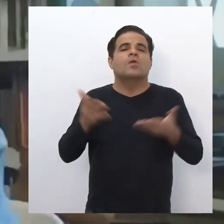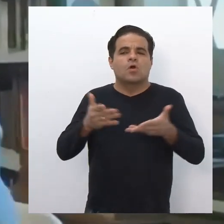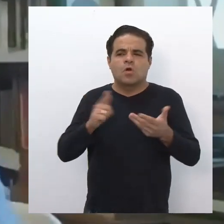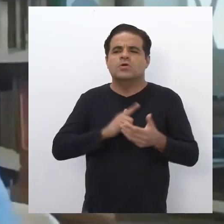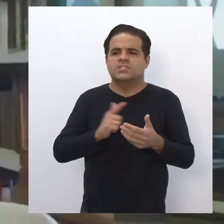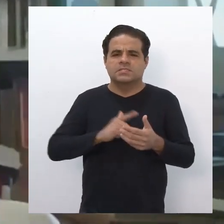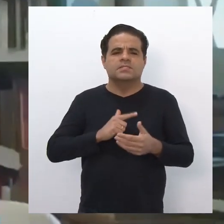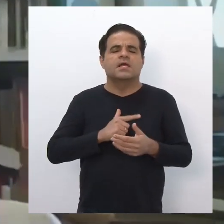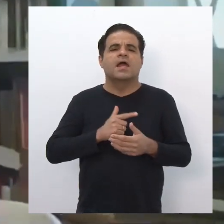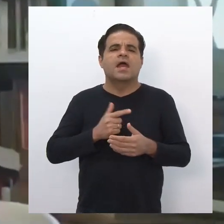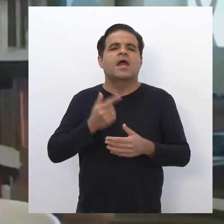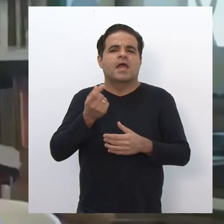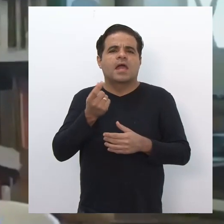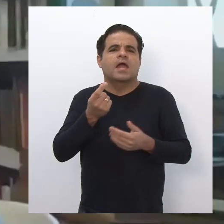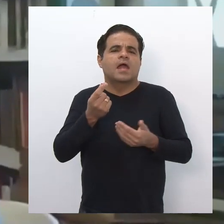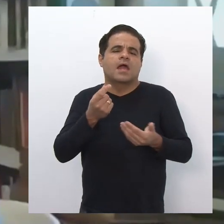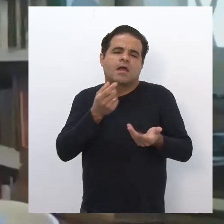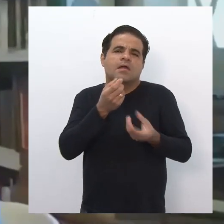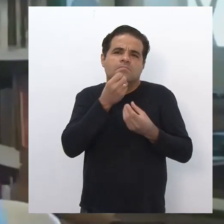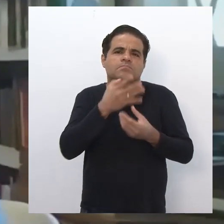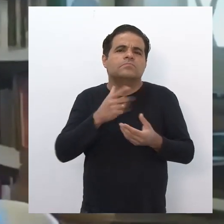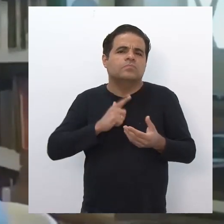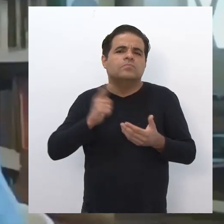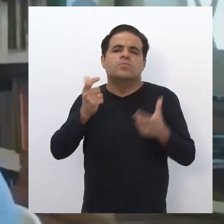existe uma oferta de audiolivros